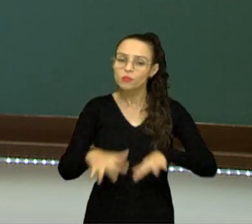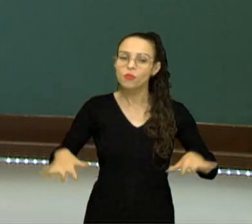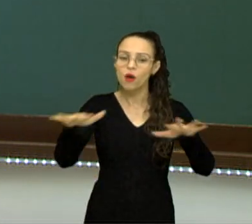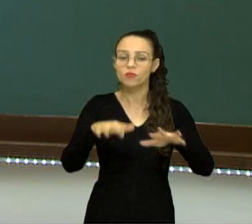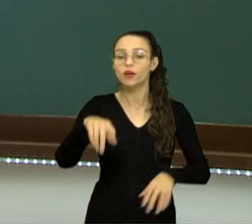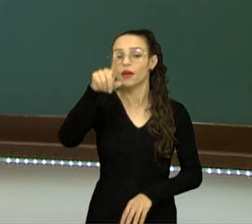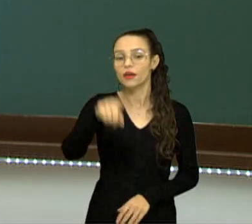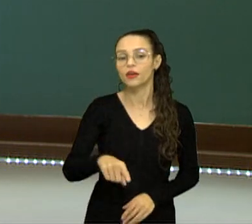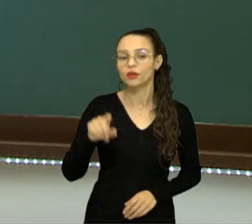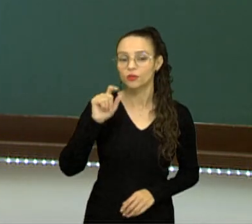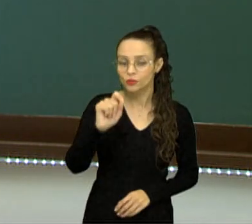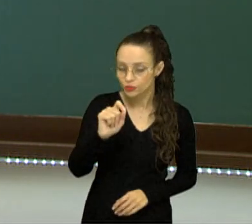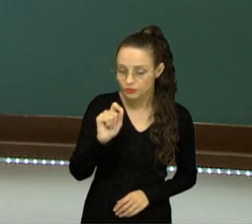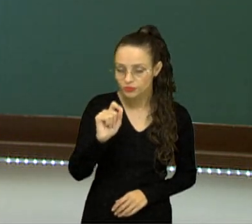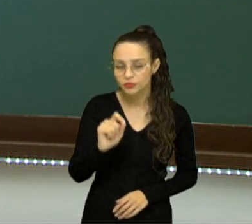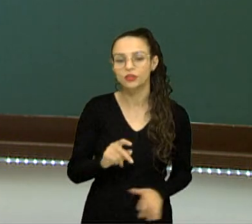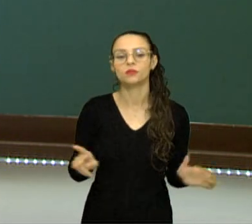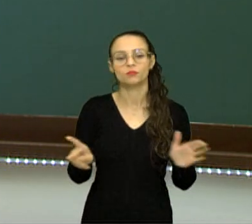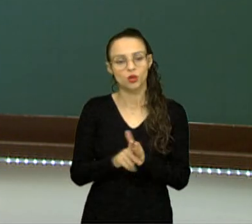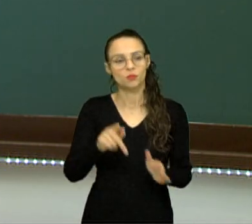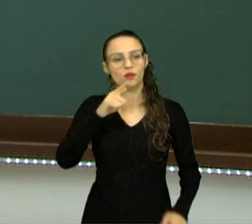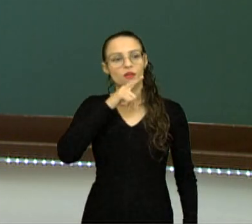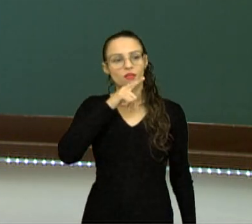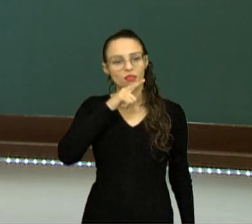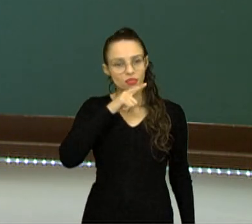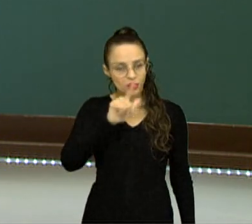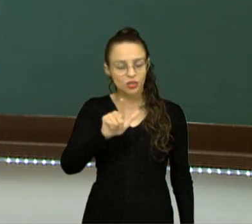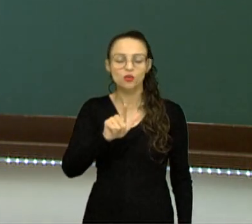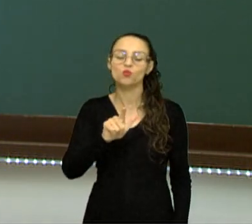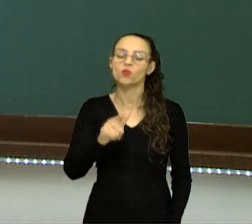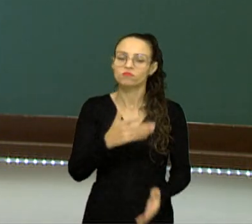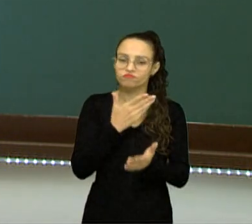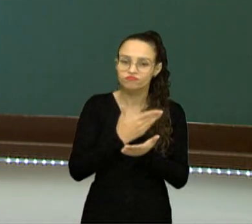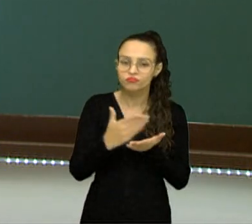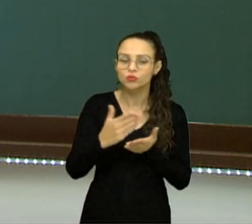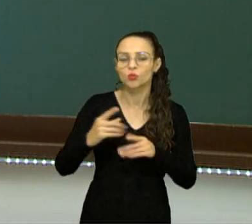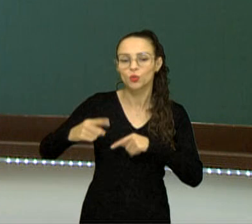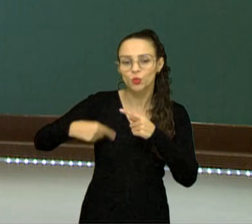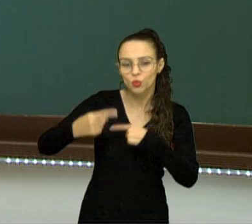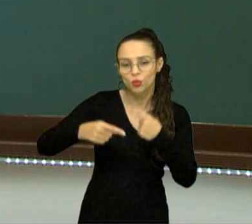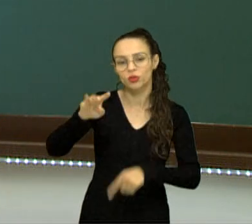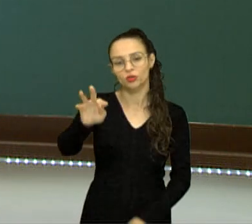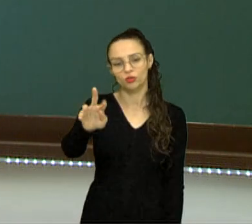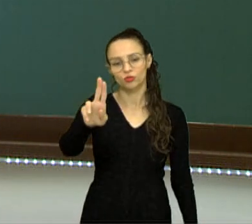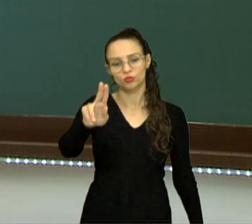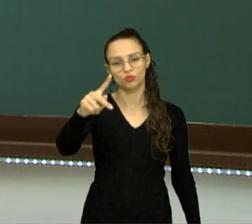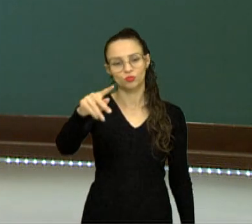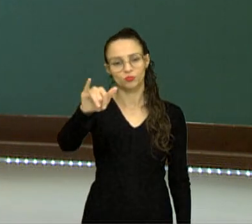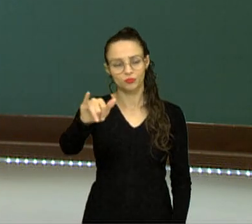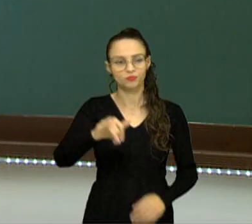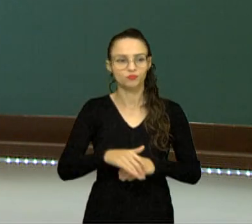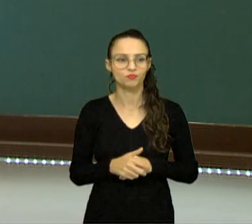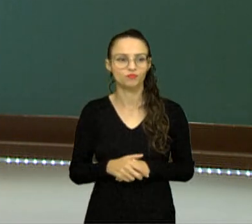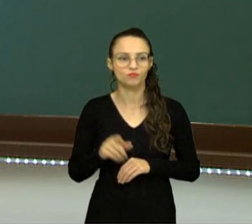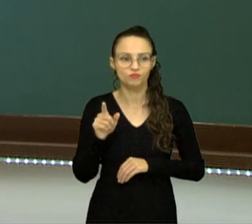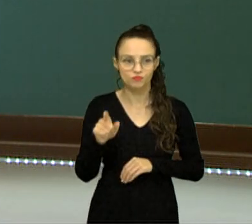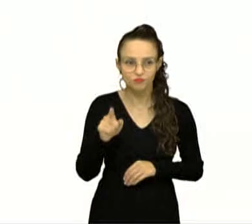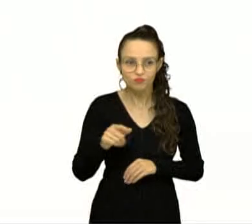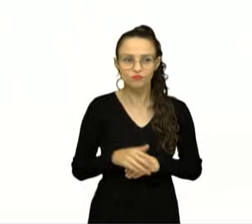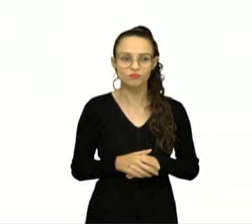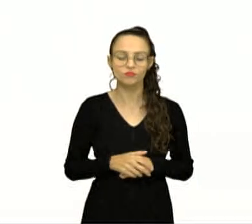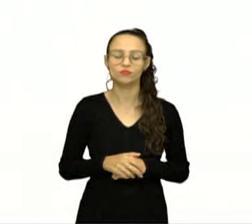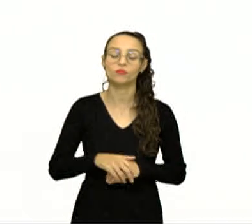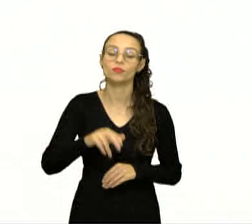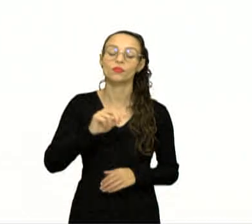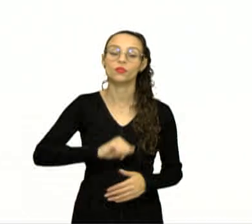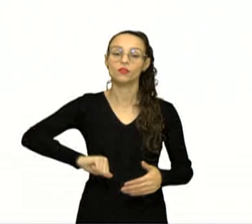considerados, né, da língua, do tronco linguístico Tupi-Guarani. Olha lá, os Tupi-Guaranis na América do